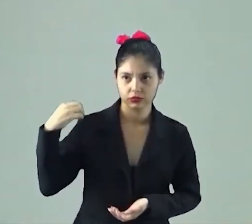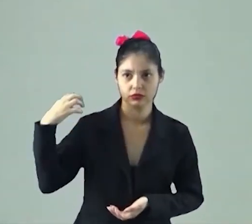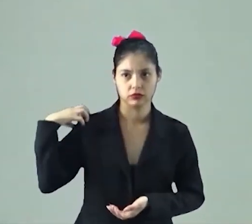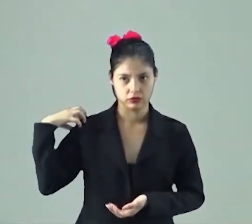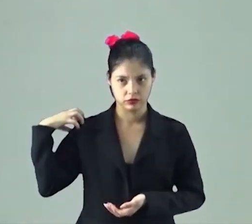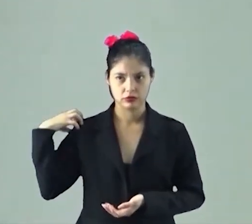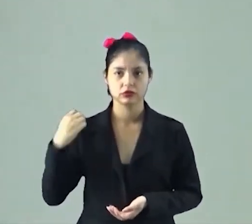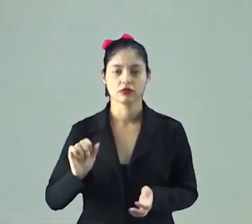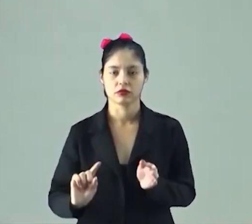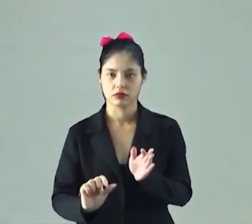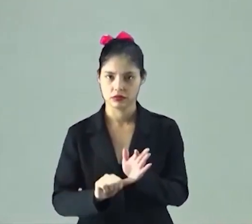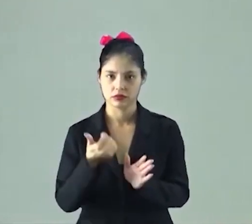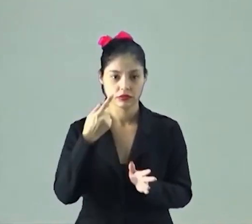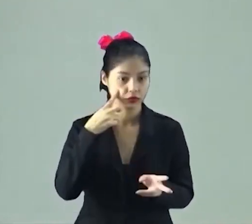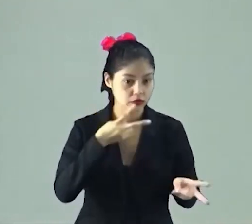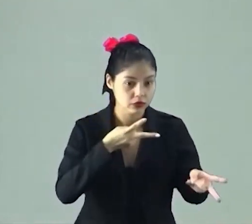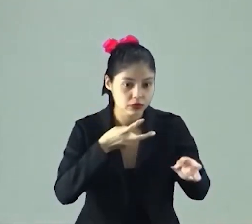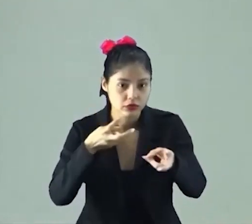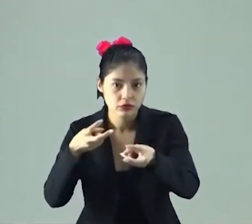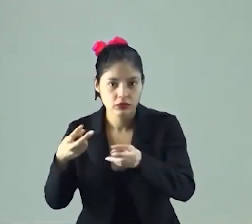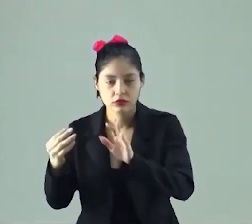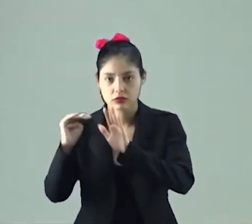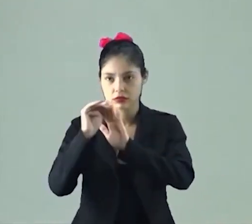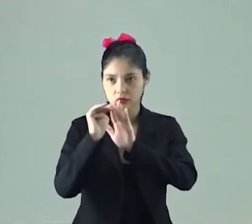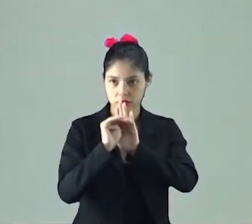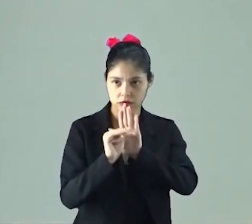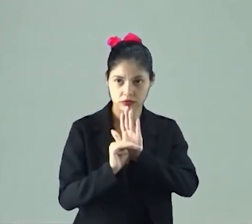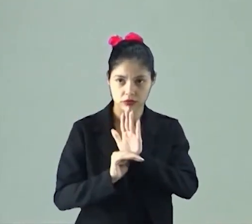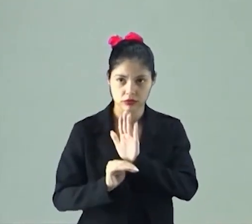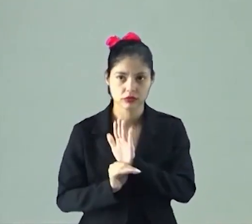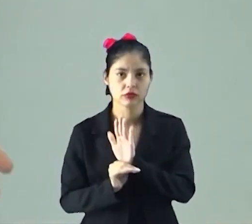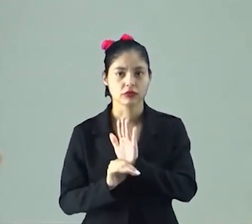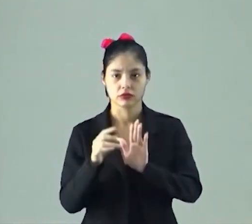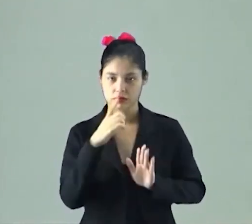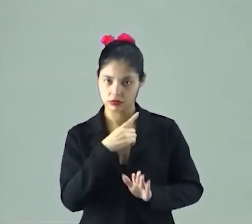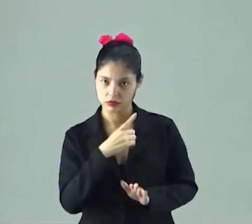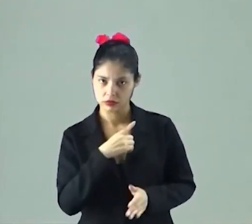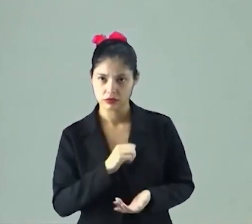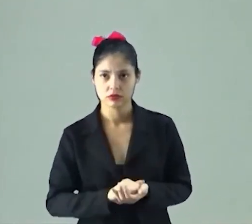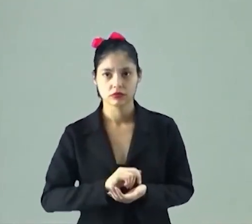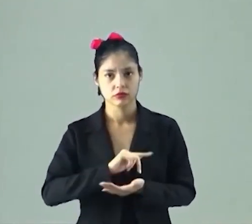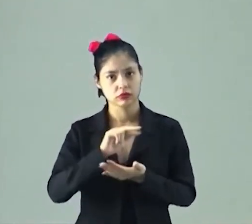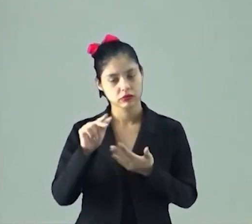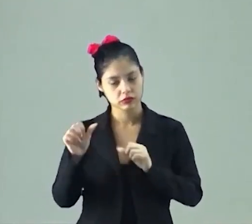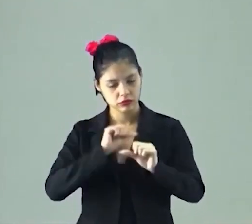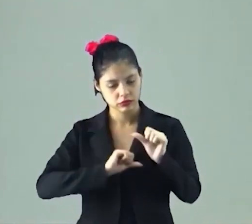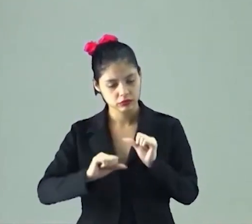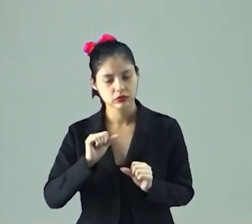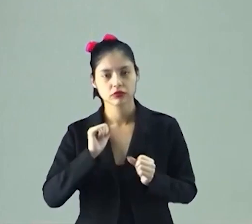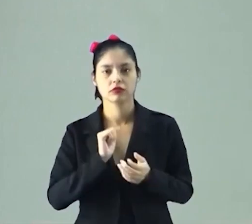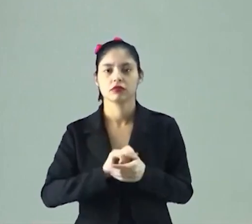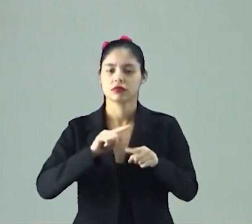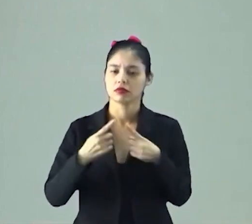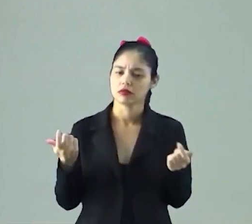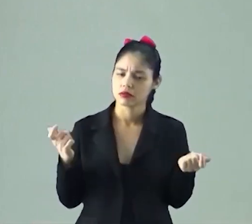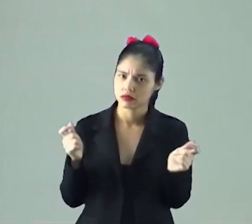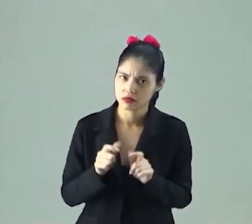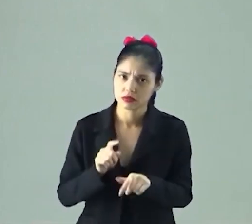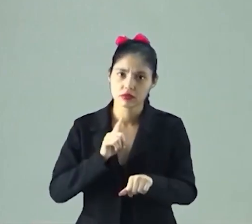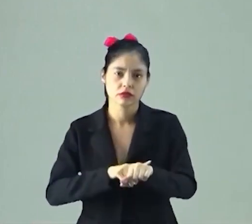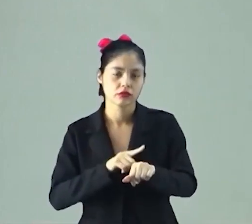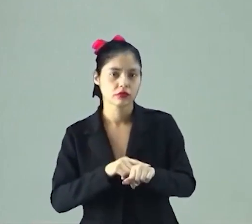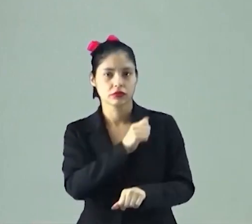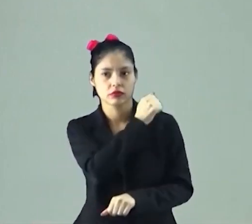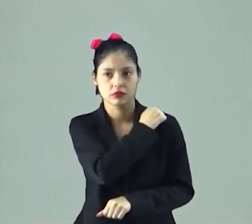ver aqui, que foi o primeiro a observar e classificar os seres vivos, a gente vai ver que teve uma variação. Mas ela ainda é mínima, porque do tempo